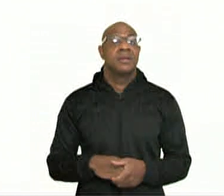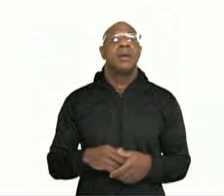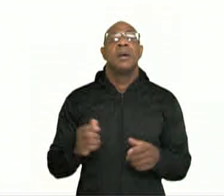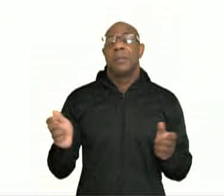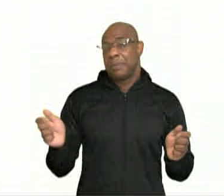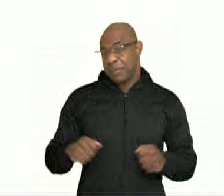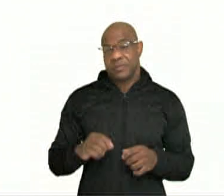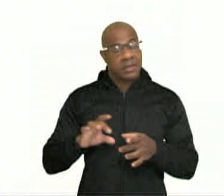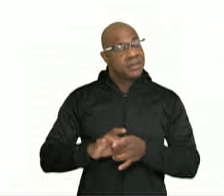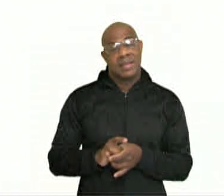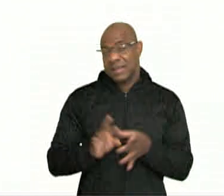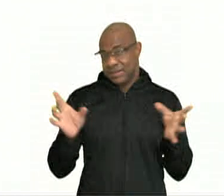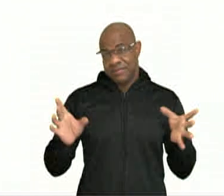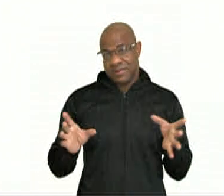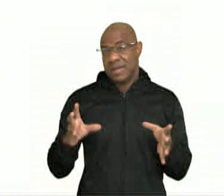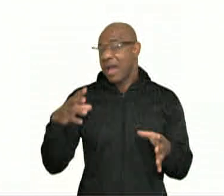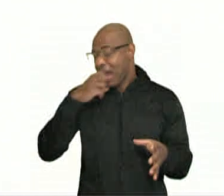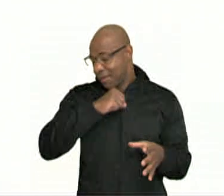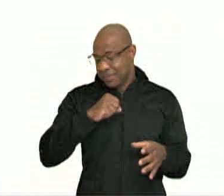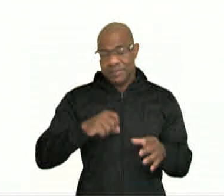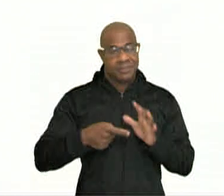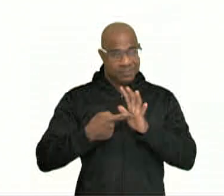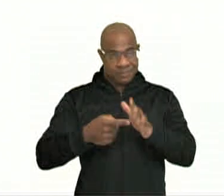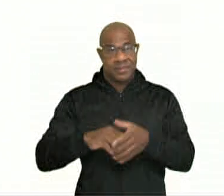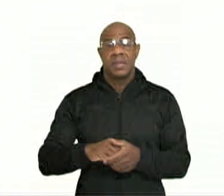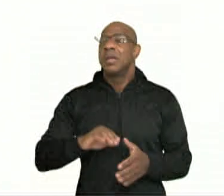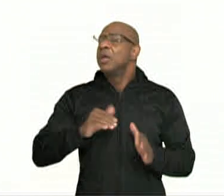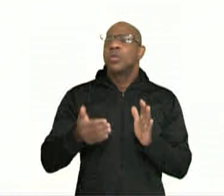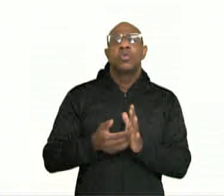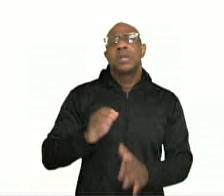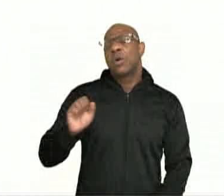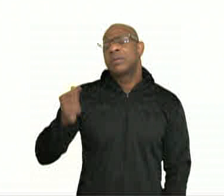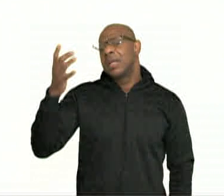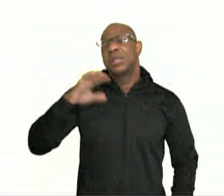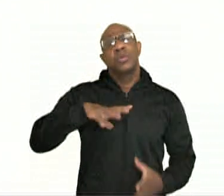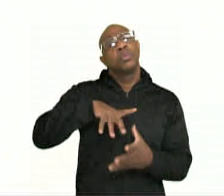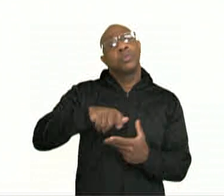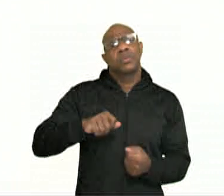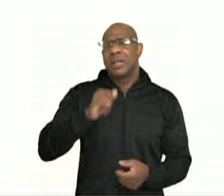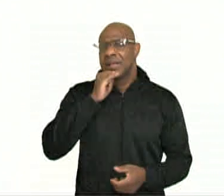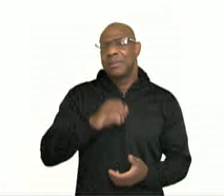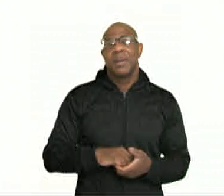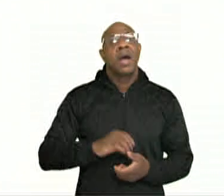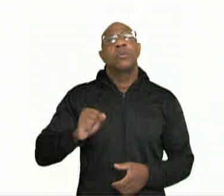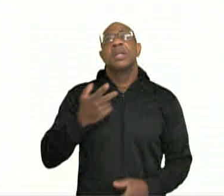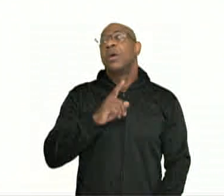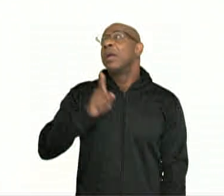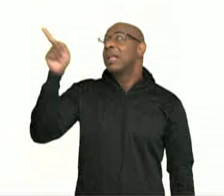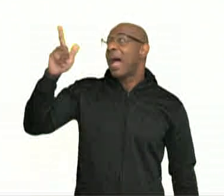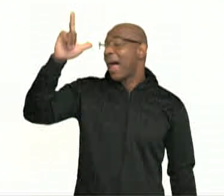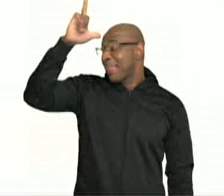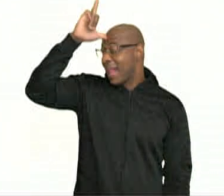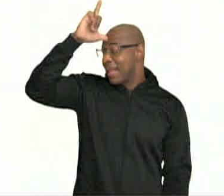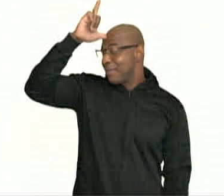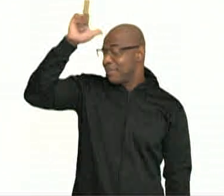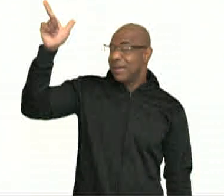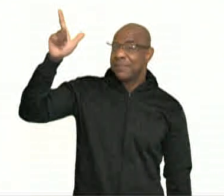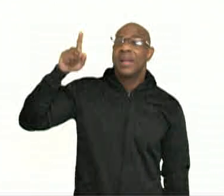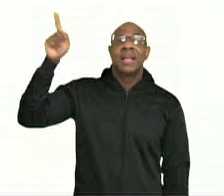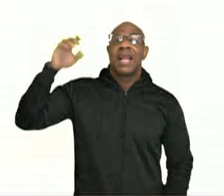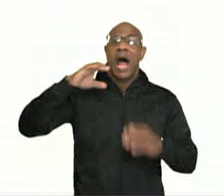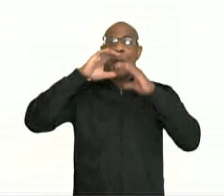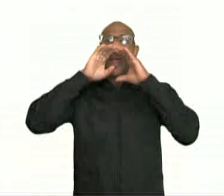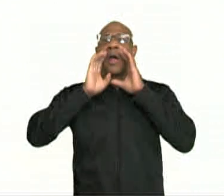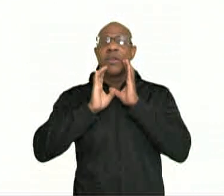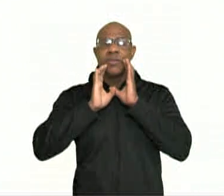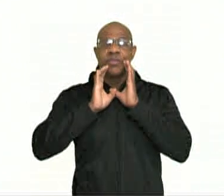pode estar disponível para todos nós. E tudo o que acontece no mundo, às vezes aconteceu lá na Alemanha, aconteceu lá na China,